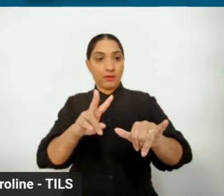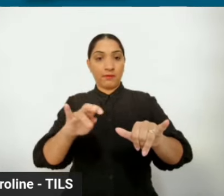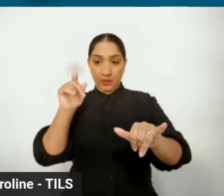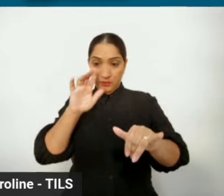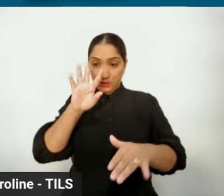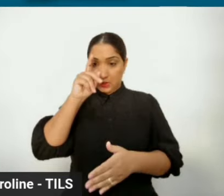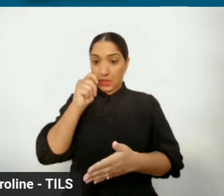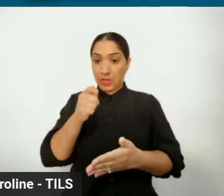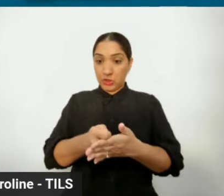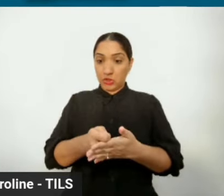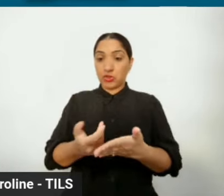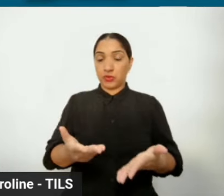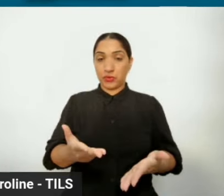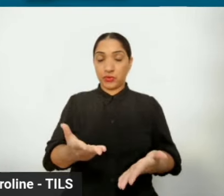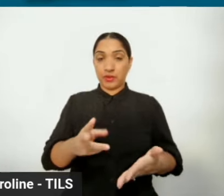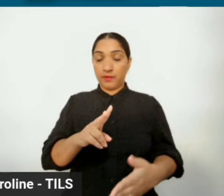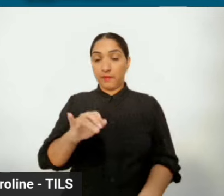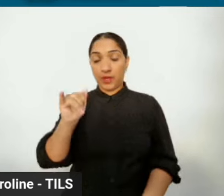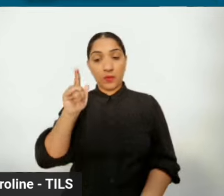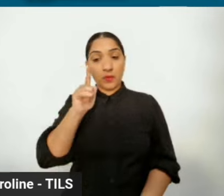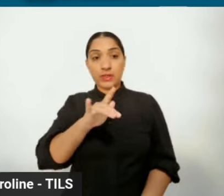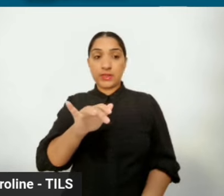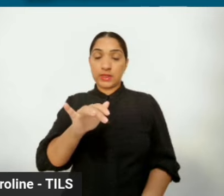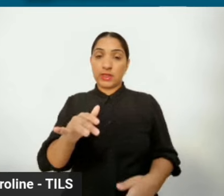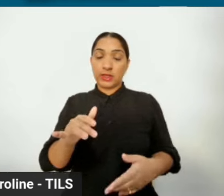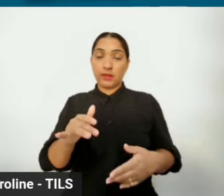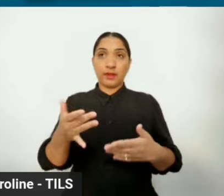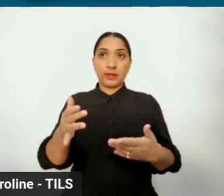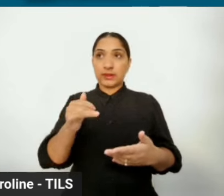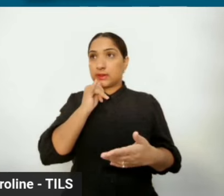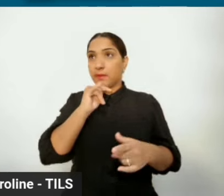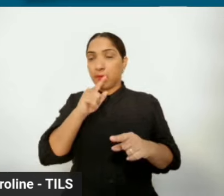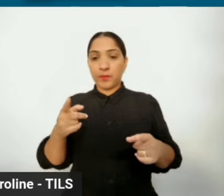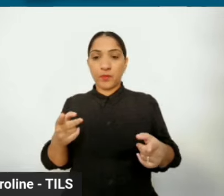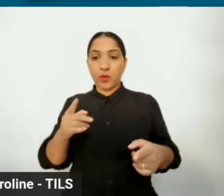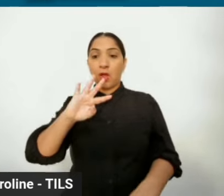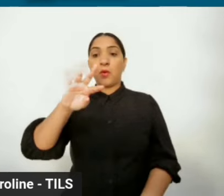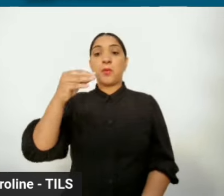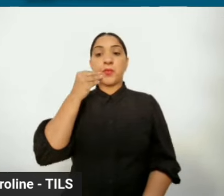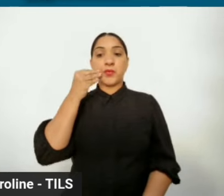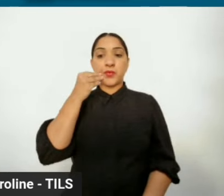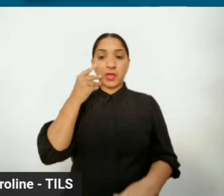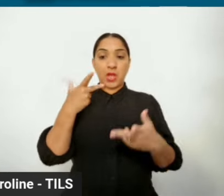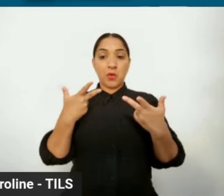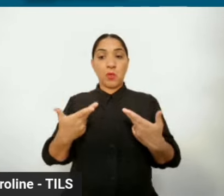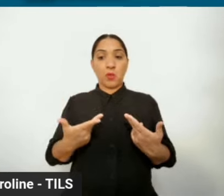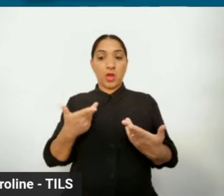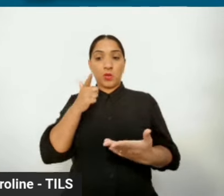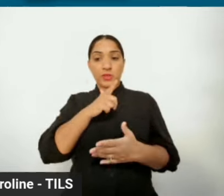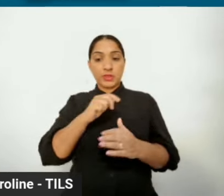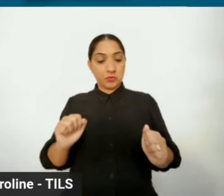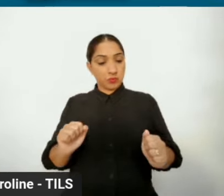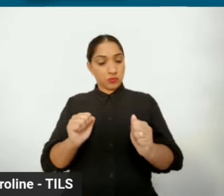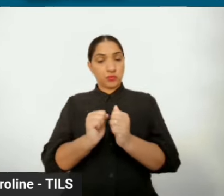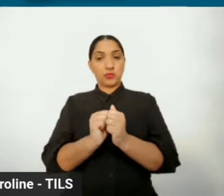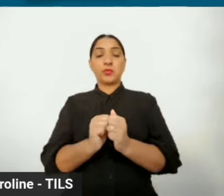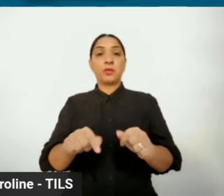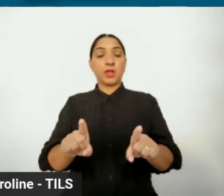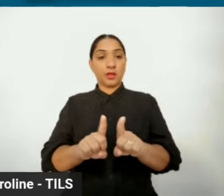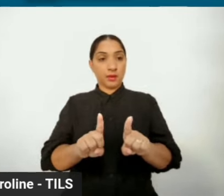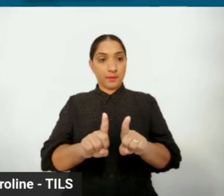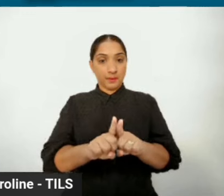também as chances, né, terem as chances concretas de disputarem o pleito, realizarem a sua campanha eleitoral,